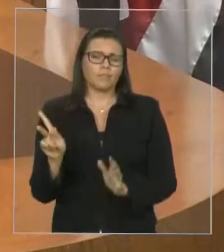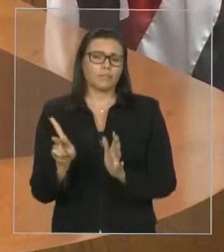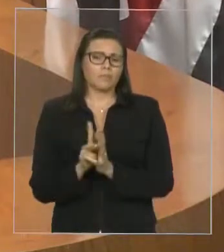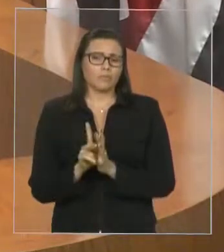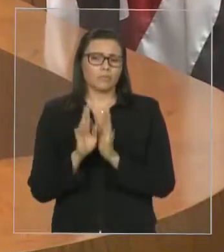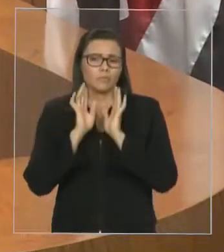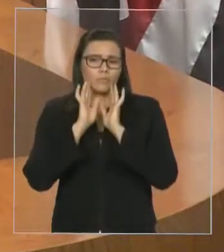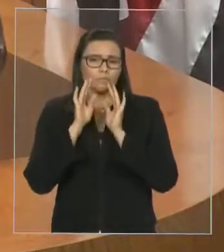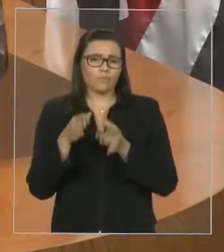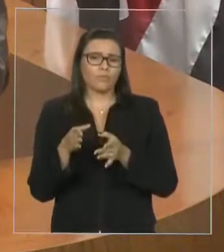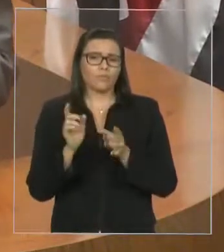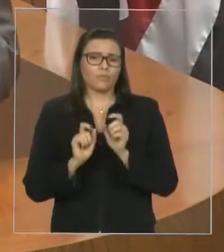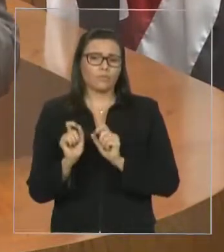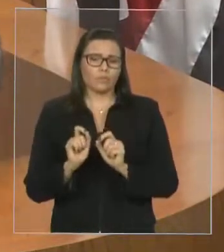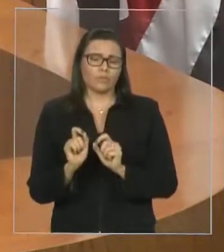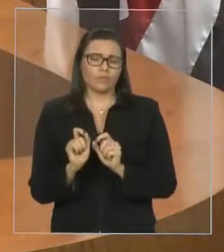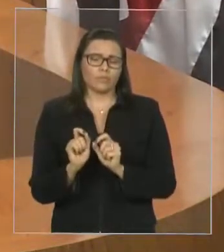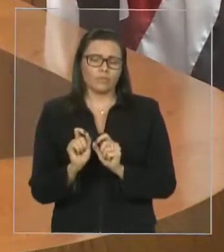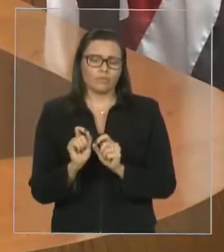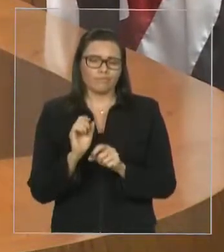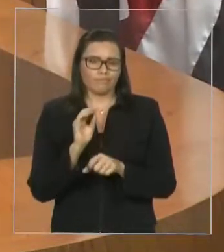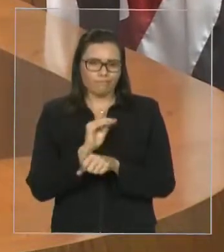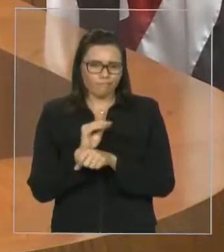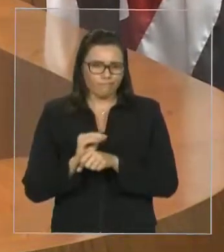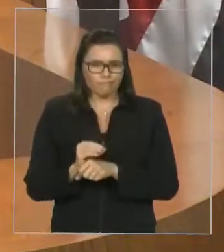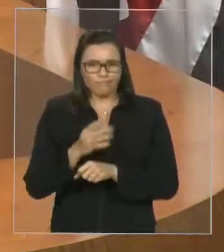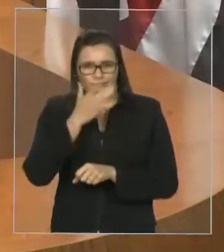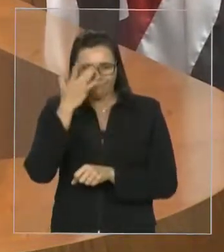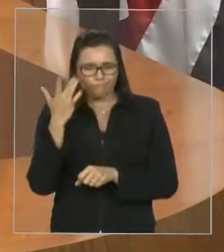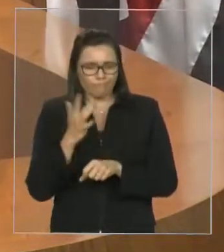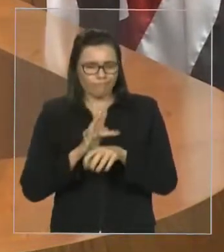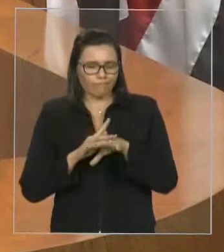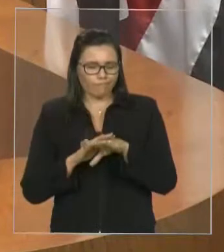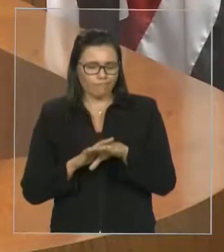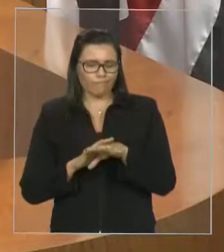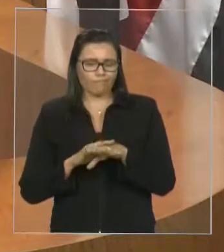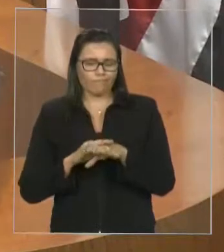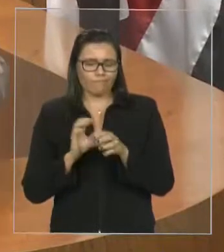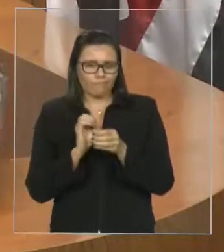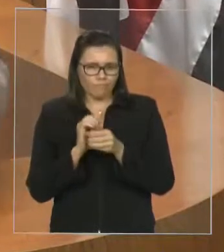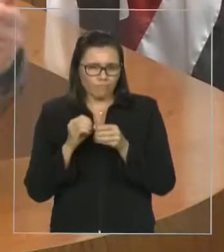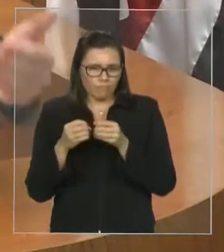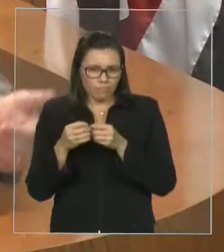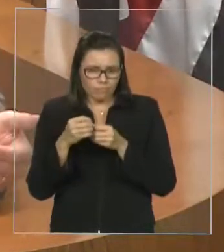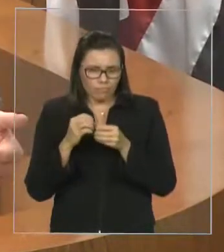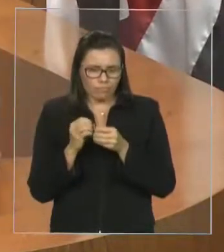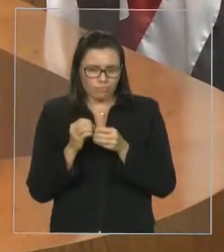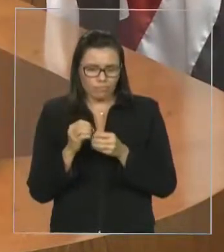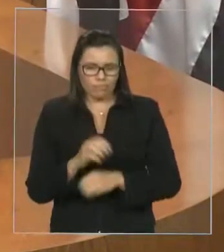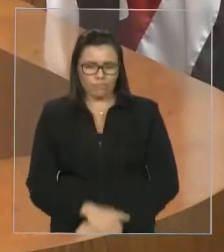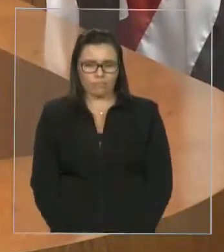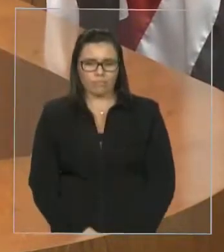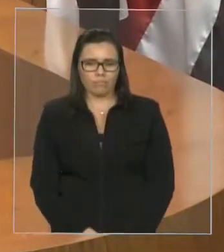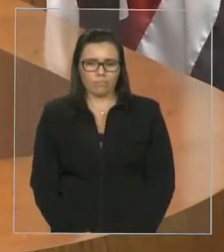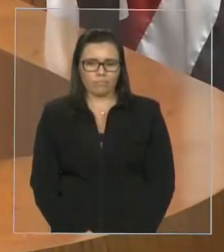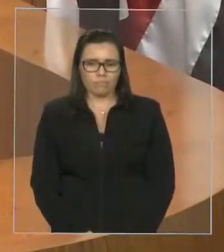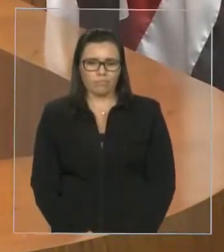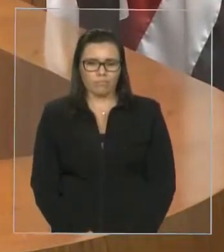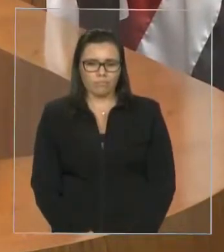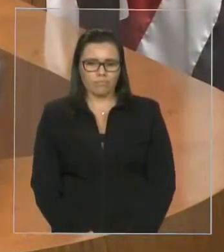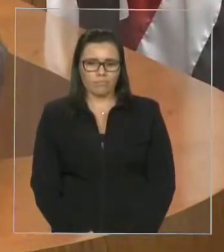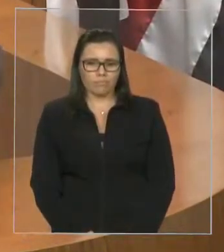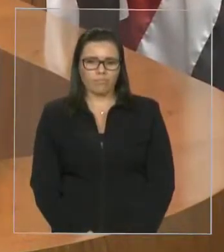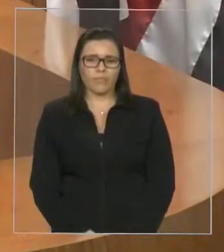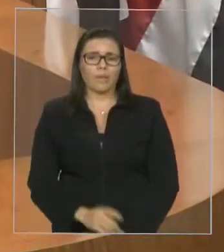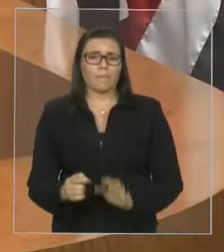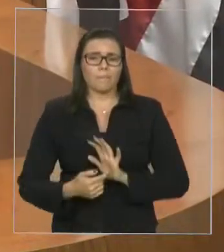um hospital mas este hospital está dentro de um contexto de ampliação dos serviços na rede de saúde,